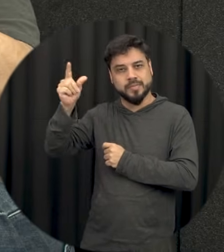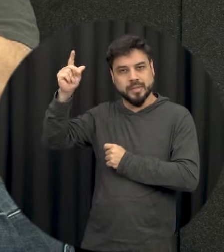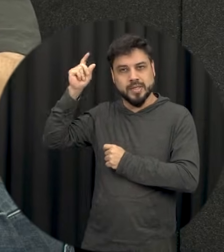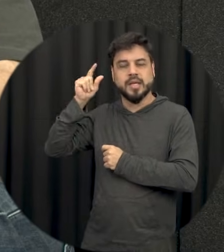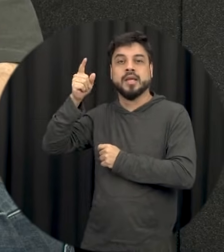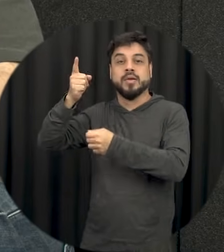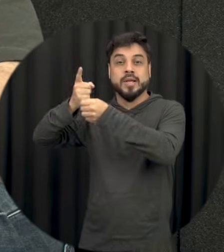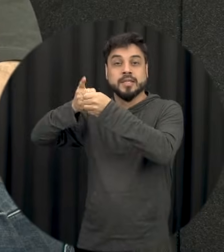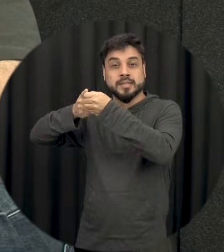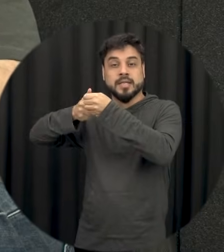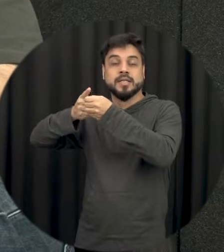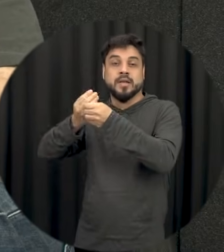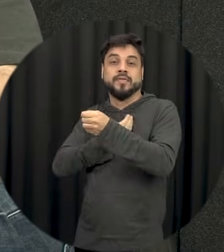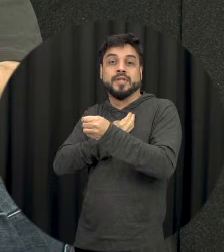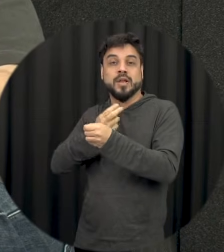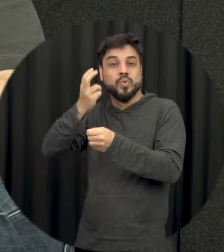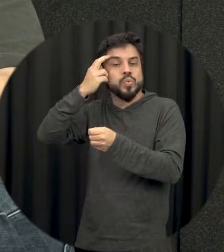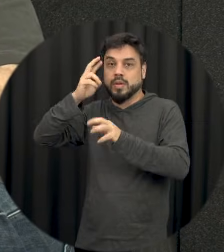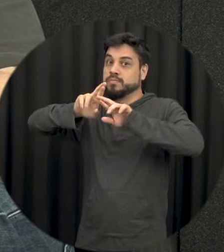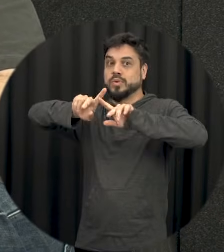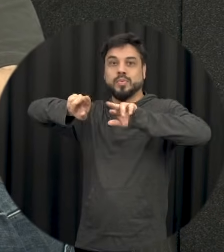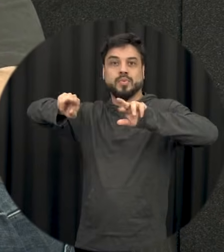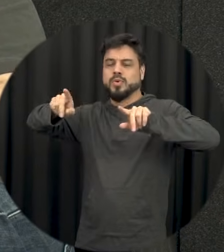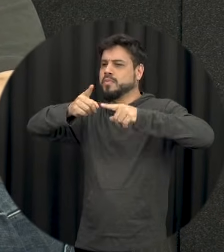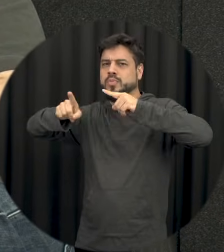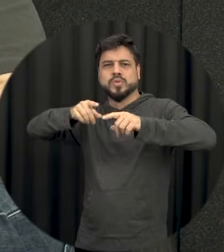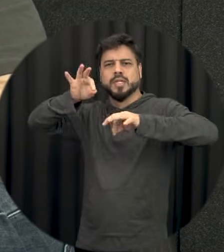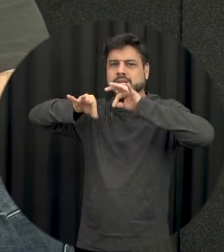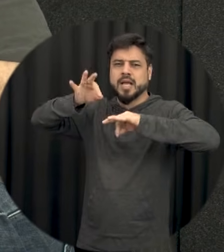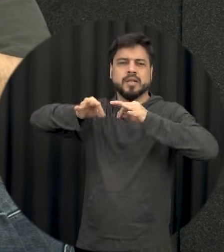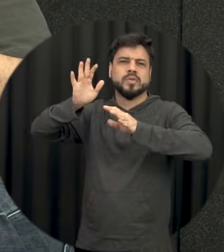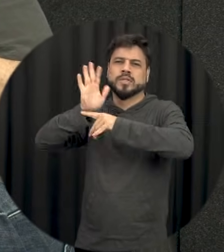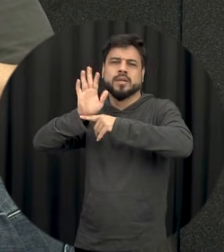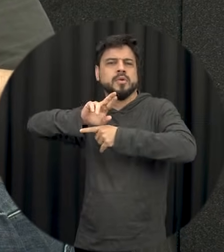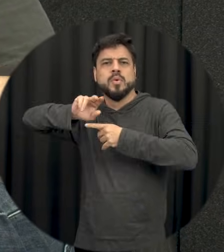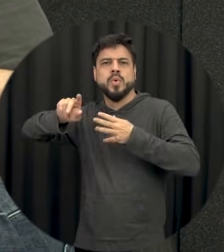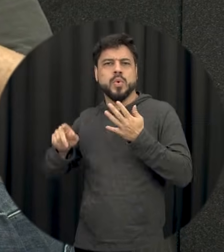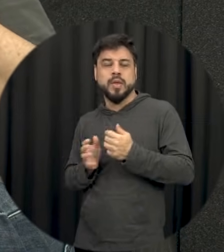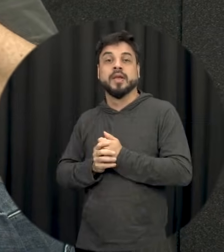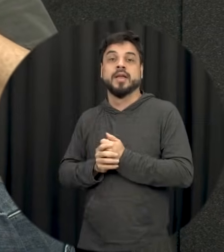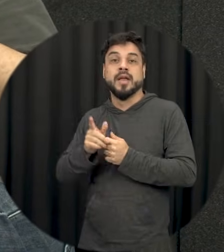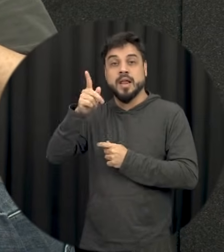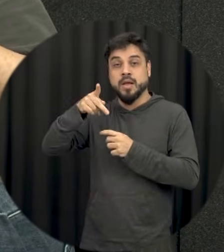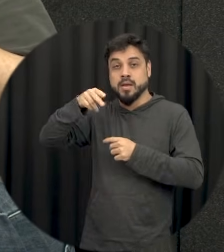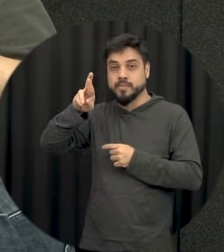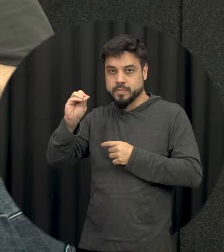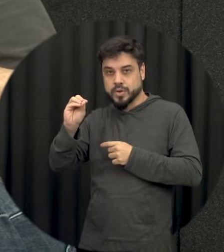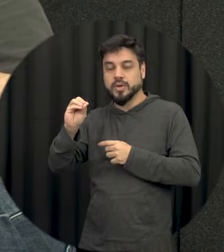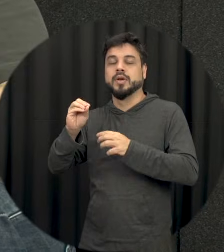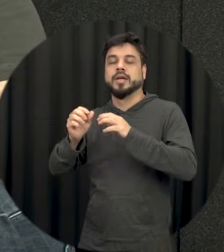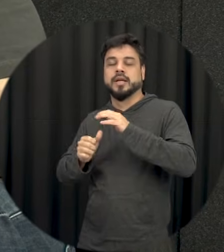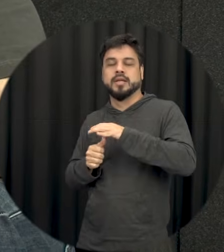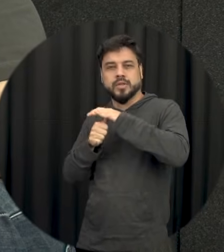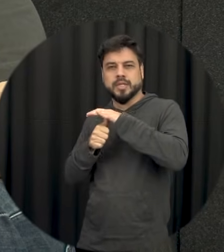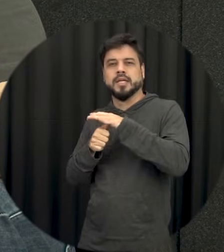cidade que tem uma vida cultural extraordinariamente rica, música, teatro, cinema. Então, a Procuradoria de Extensão e a coordenação de